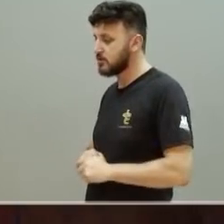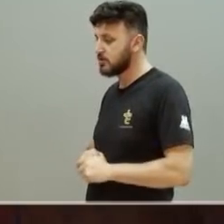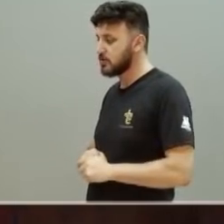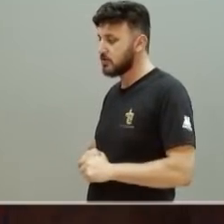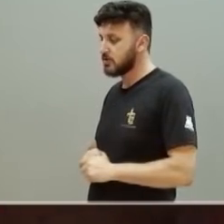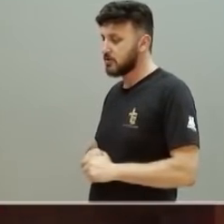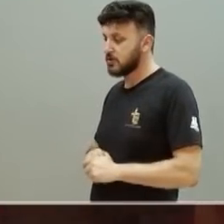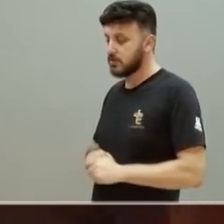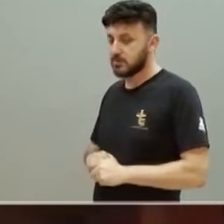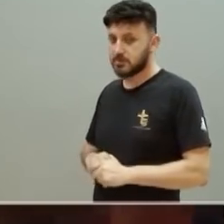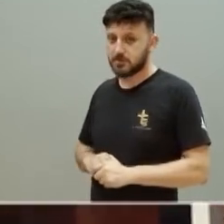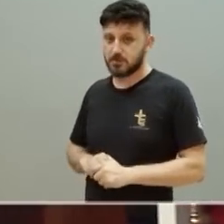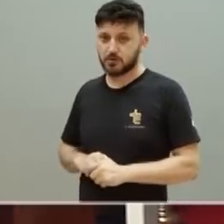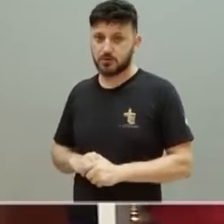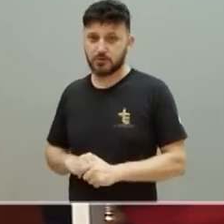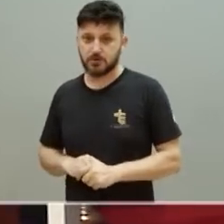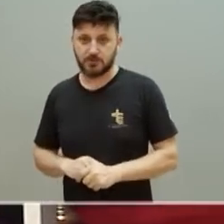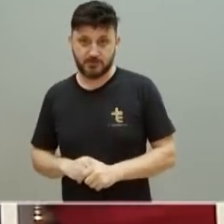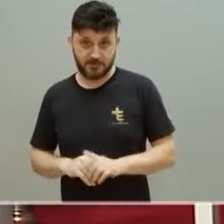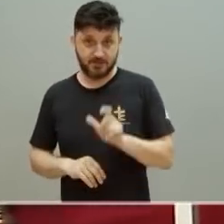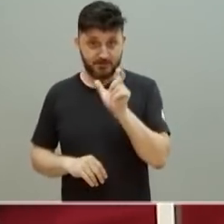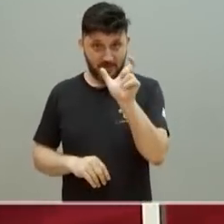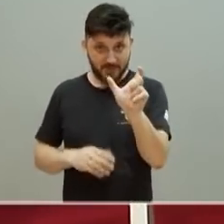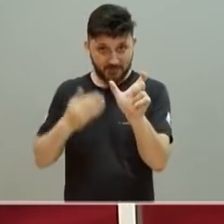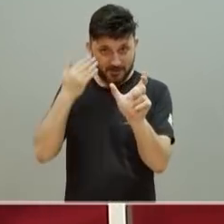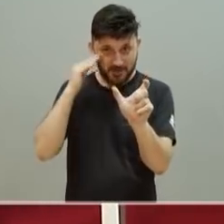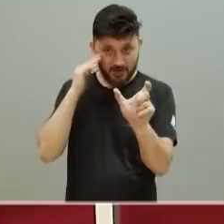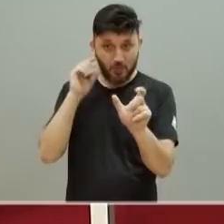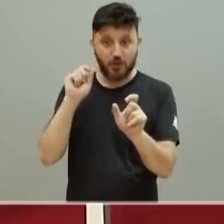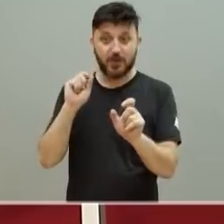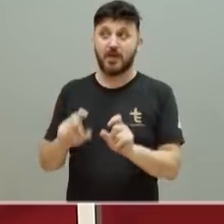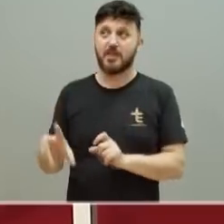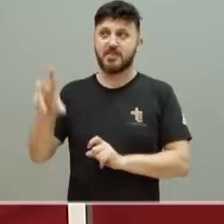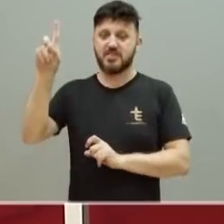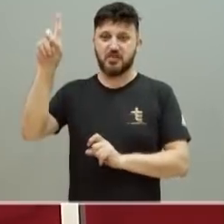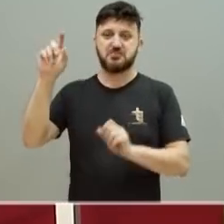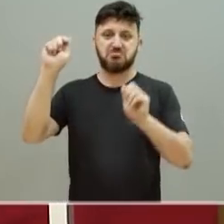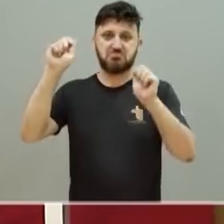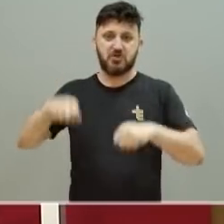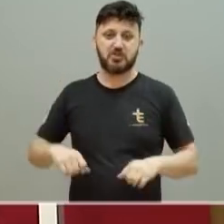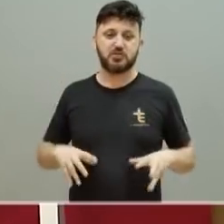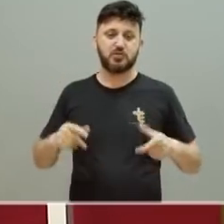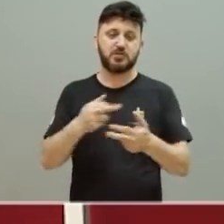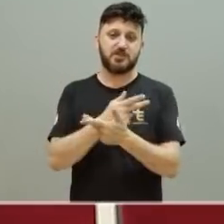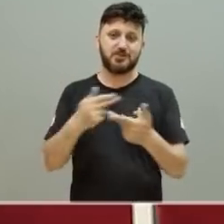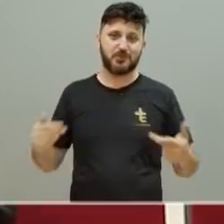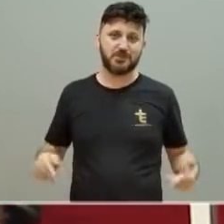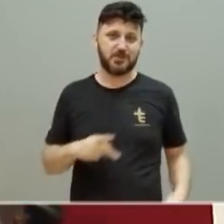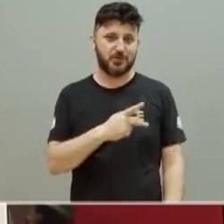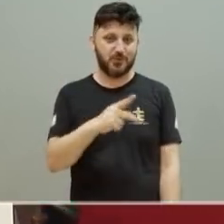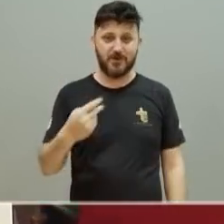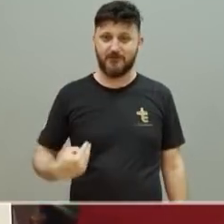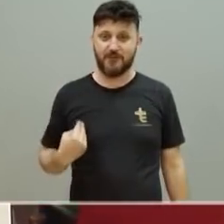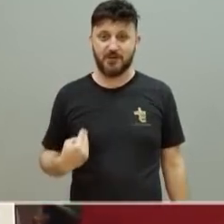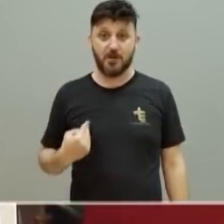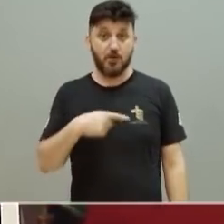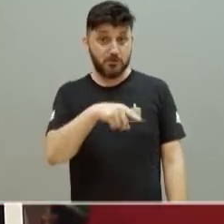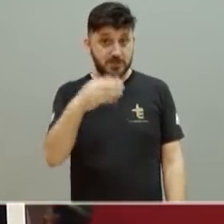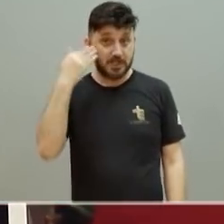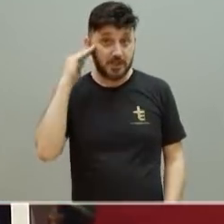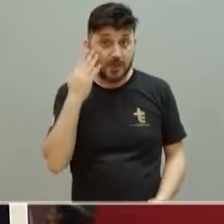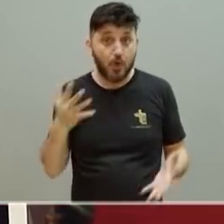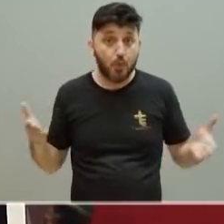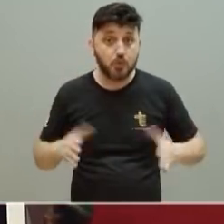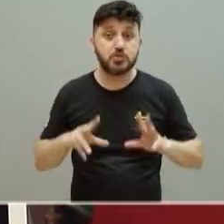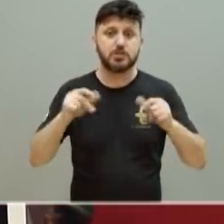para que não fique nas minhas palavras, para você entender que Deus é esse que se levanta hoje sobre a tua vida, para você entender que Deus é hoje que se